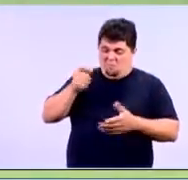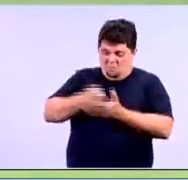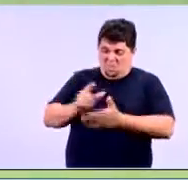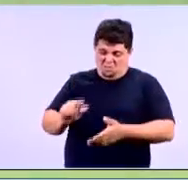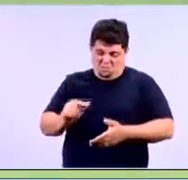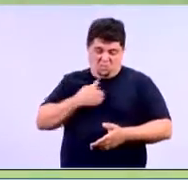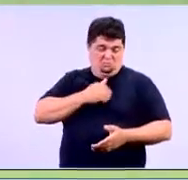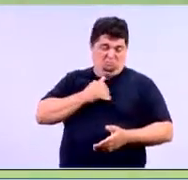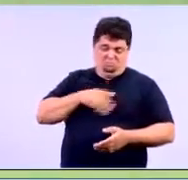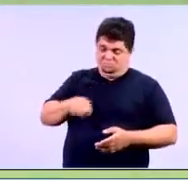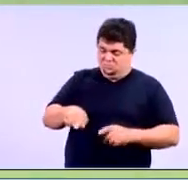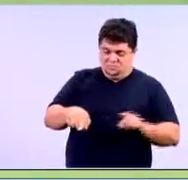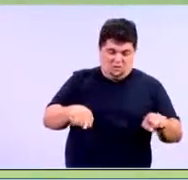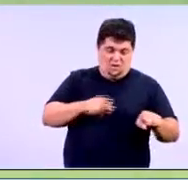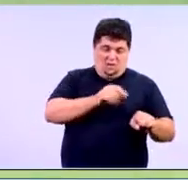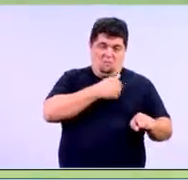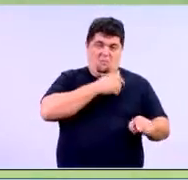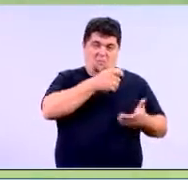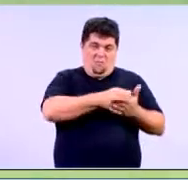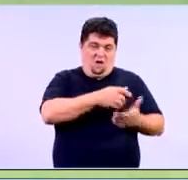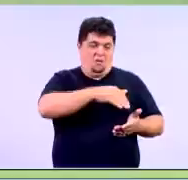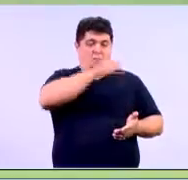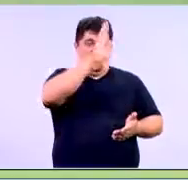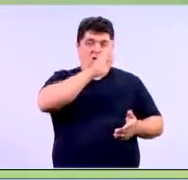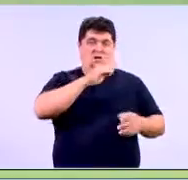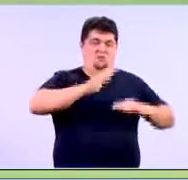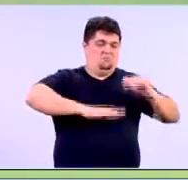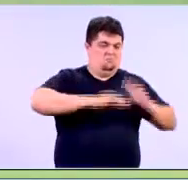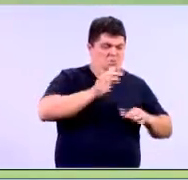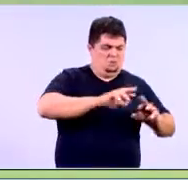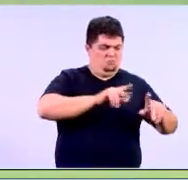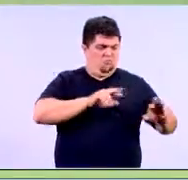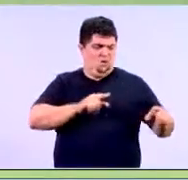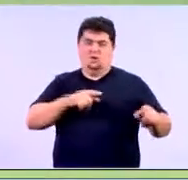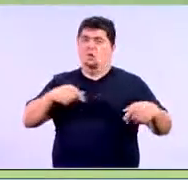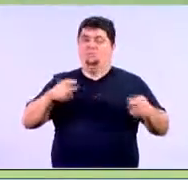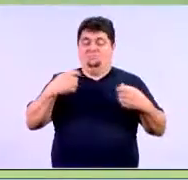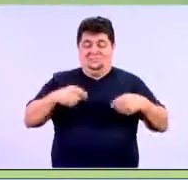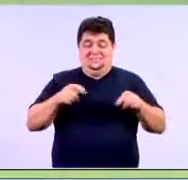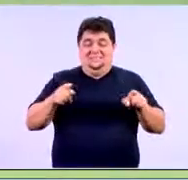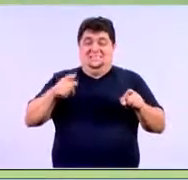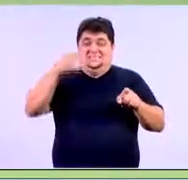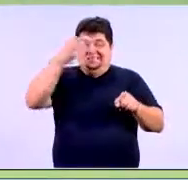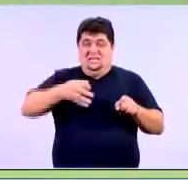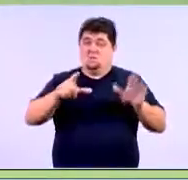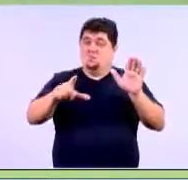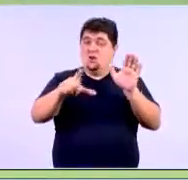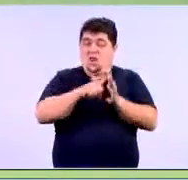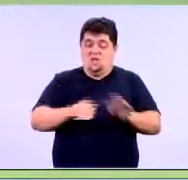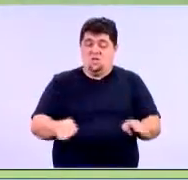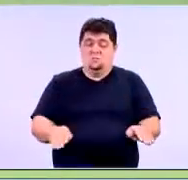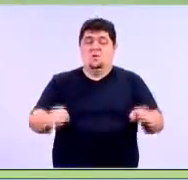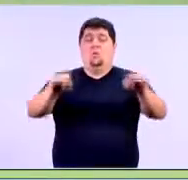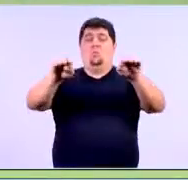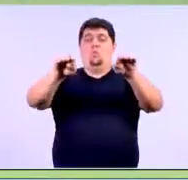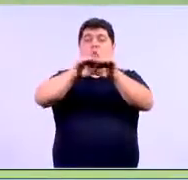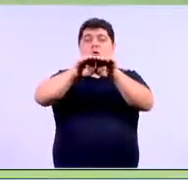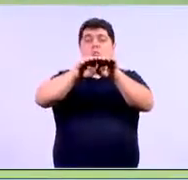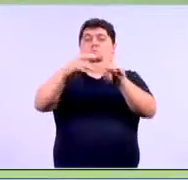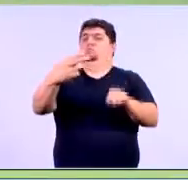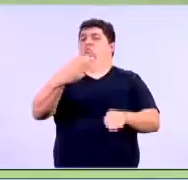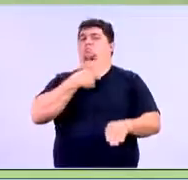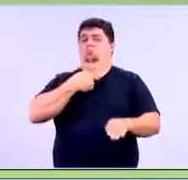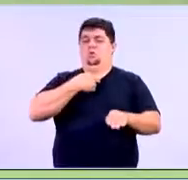qualquer distinção em razão da ocupação profissional ou função por eles exercida, independentemente da